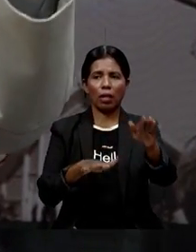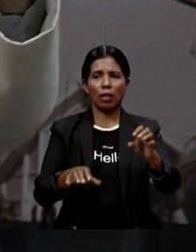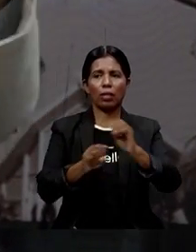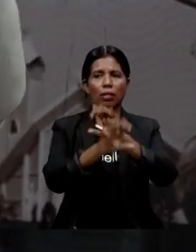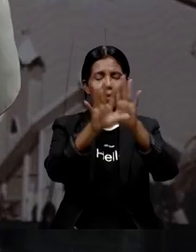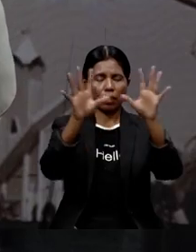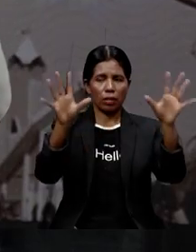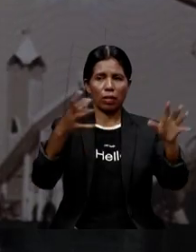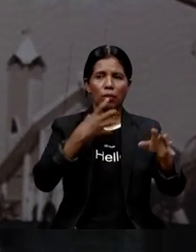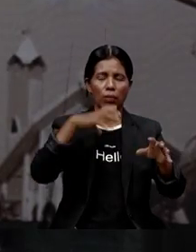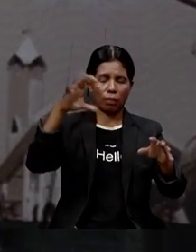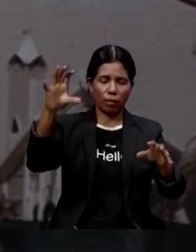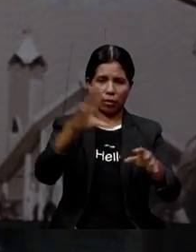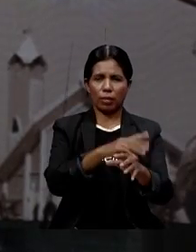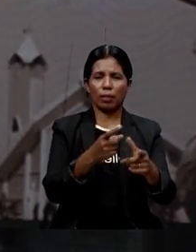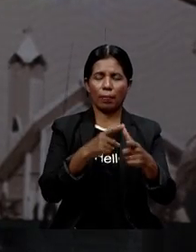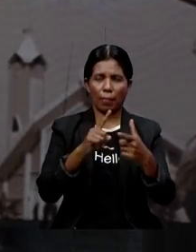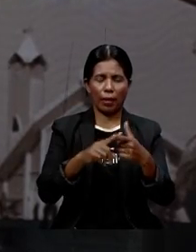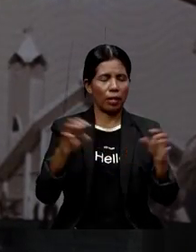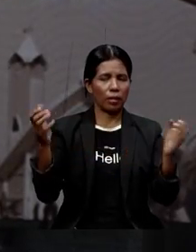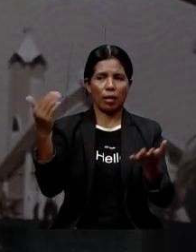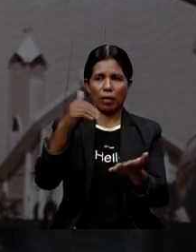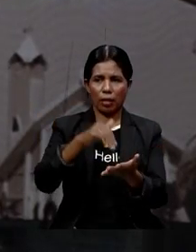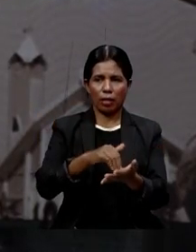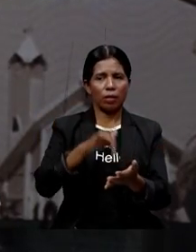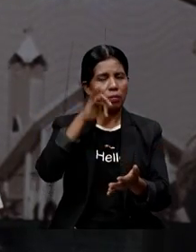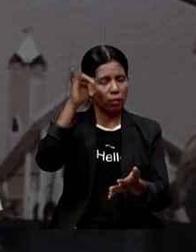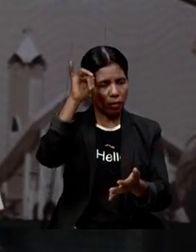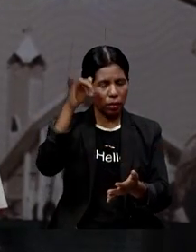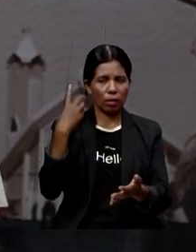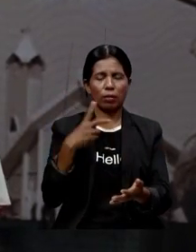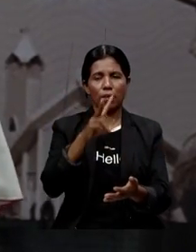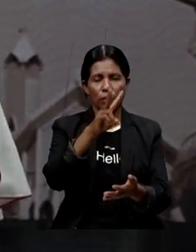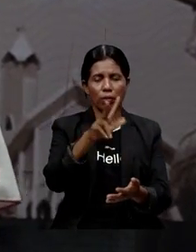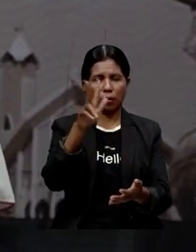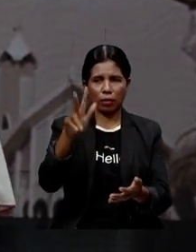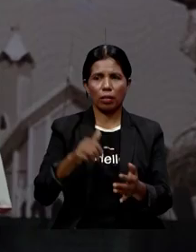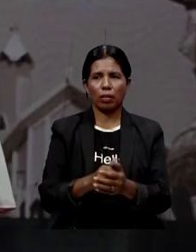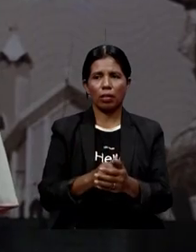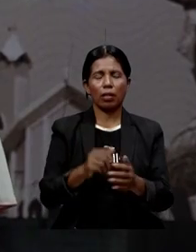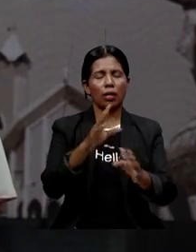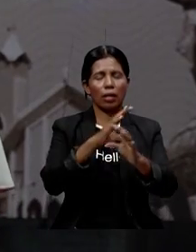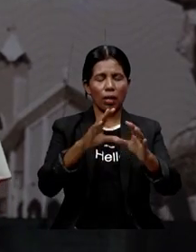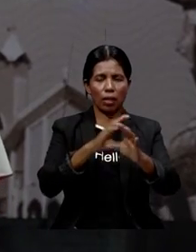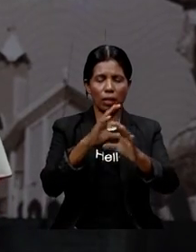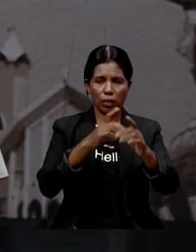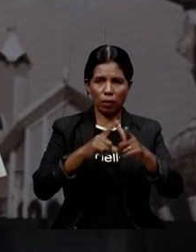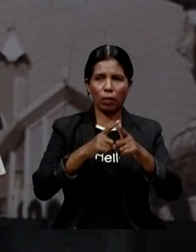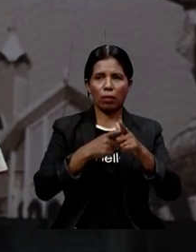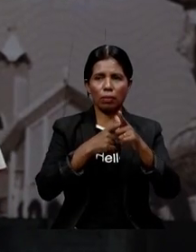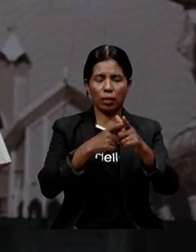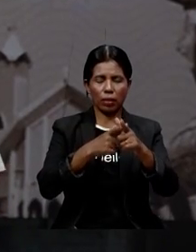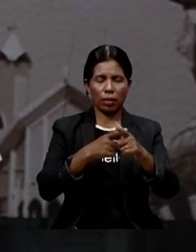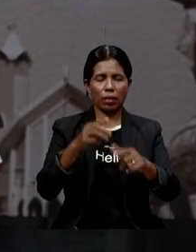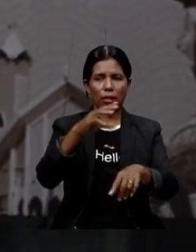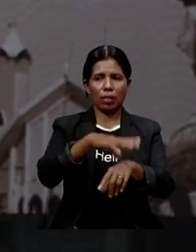loro manas ânimos bot. Né, duni, né, laço da lei de dit, por ser que mosaur nia da rodal tolo, quando a careta hau halai, nia tengue nia lima, e